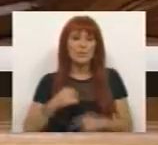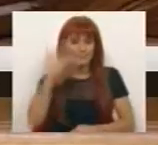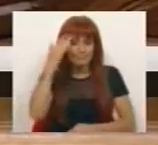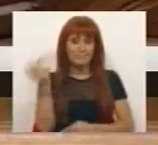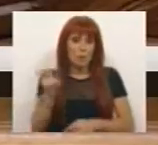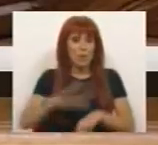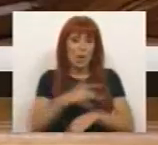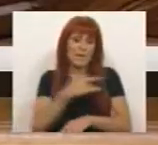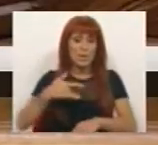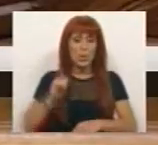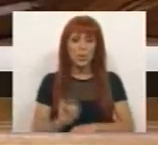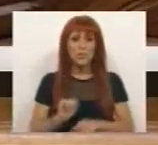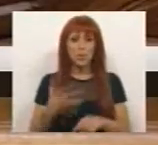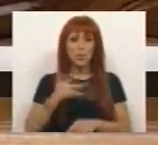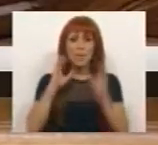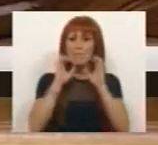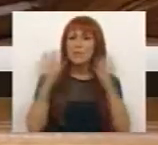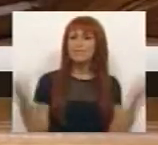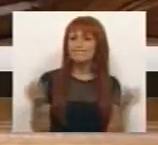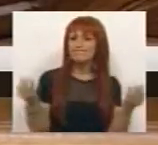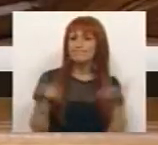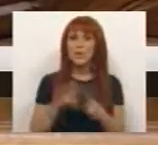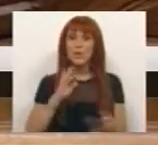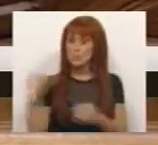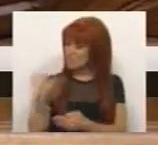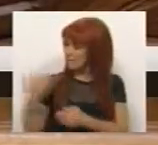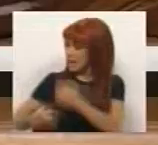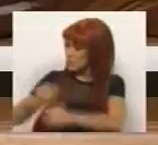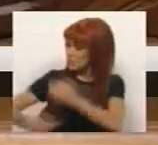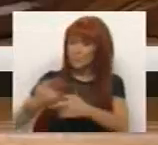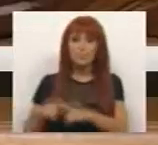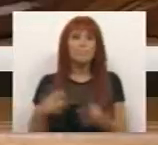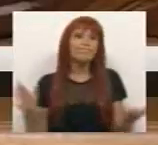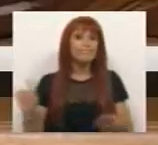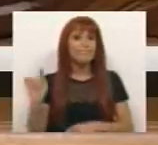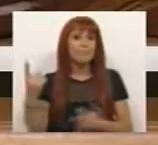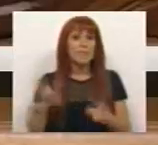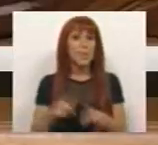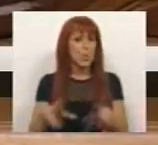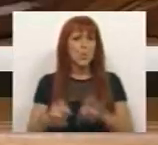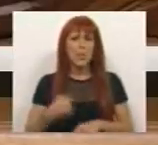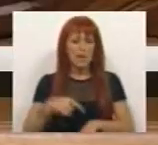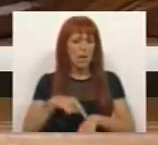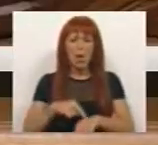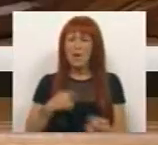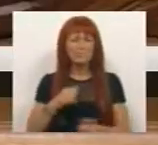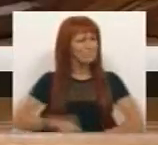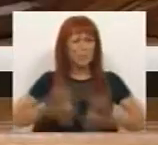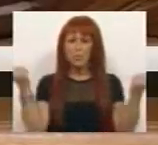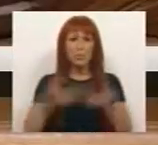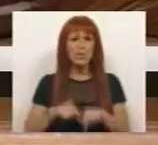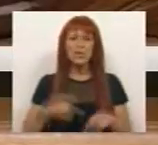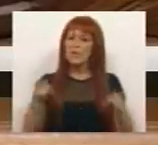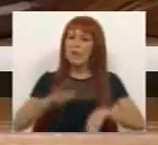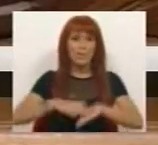previsível face ao estado de saúde do Dr. Mário Soares nas últimas semanas, ainda assim, nunca essa hora é oportuna e